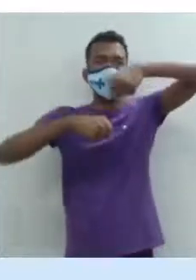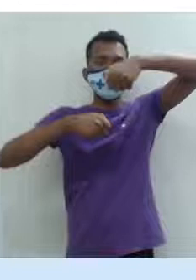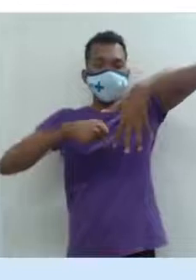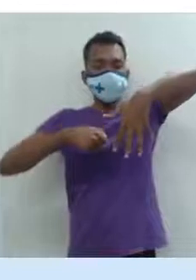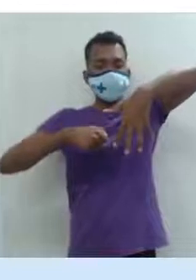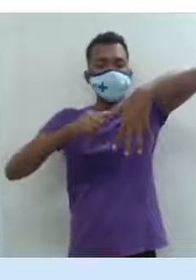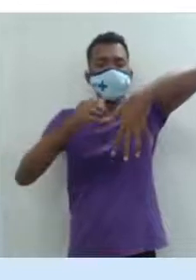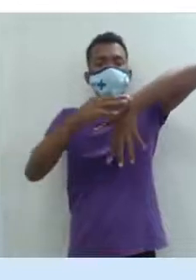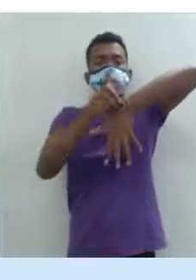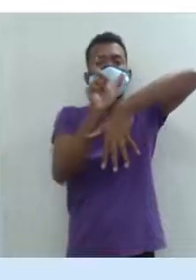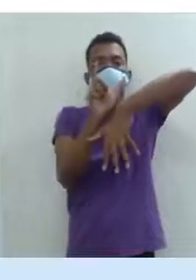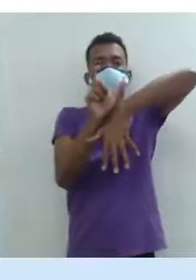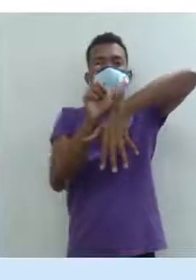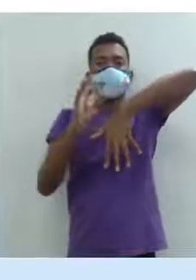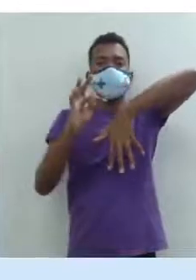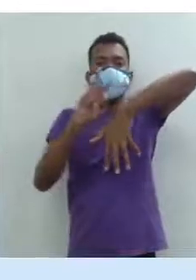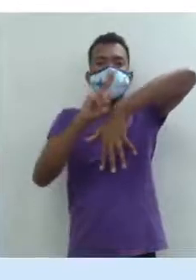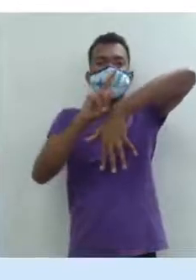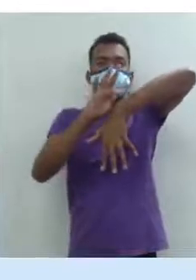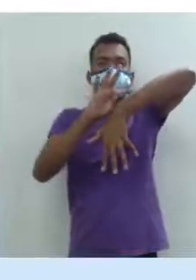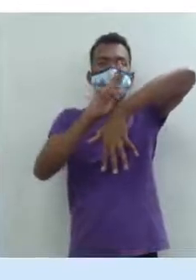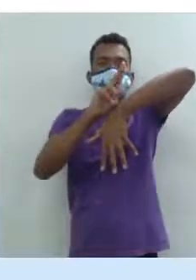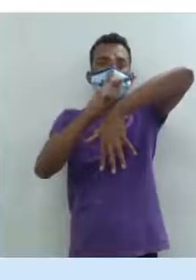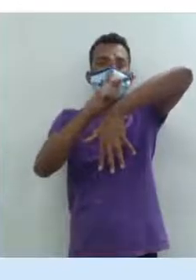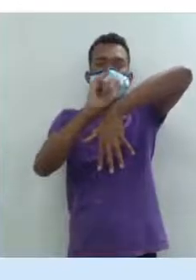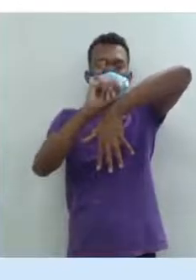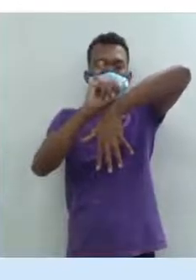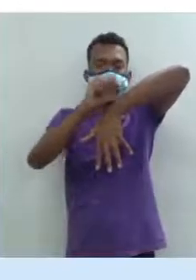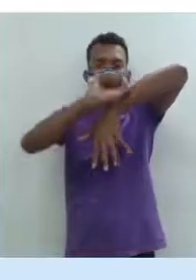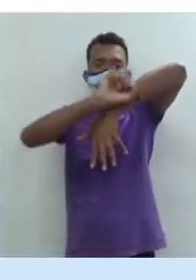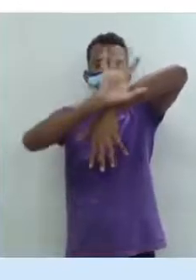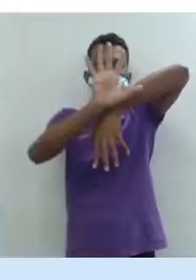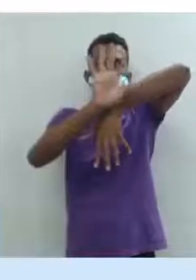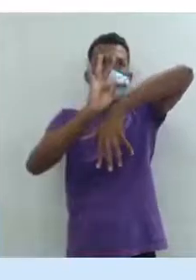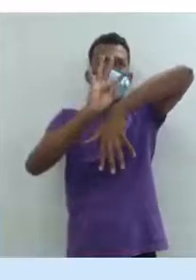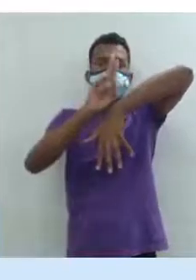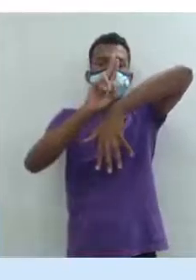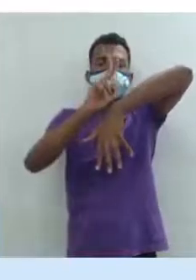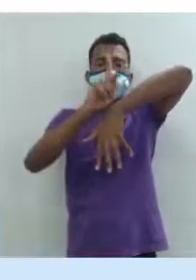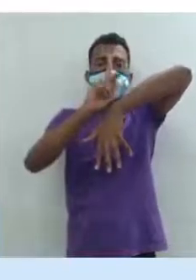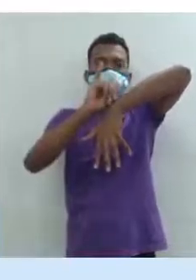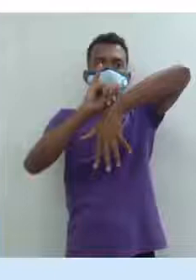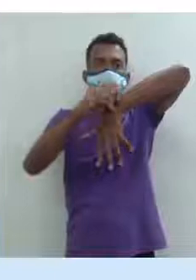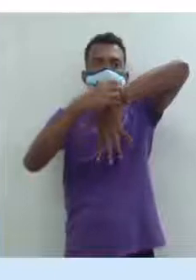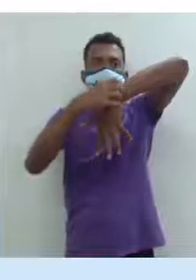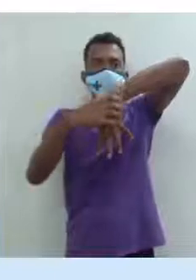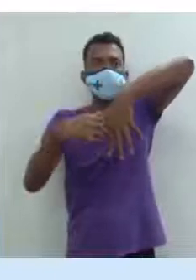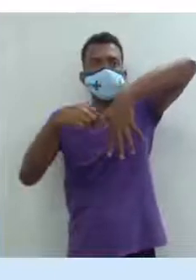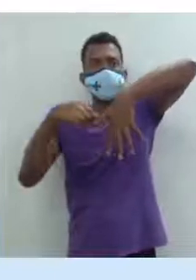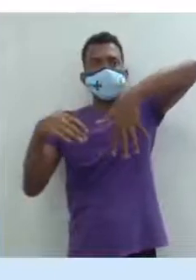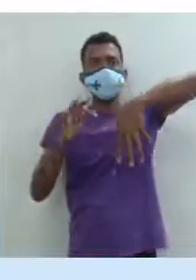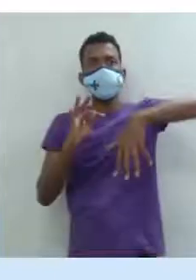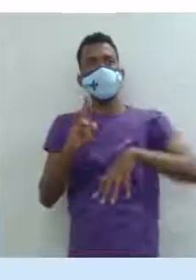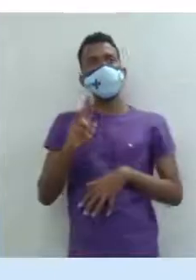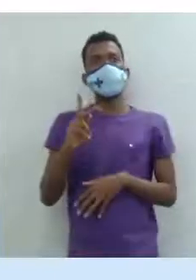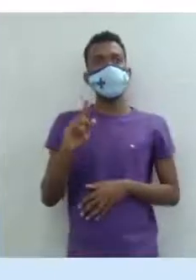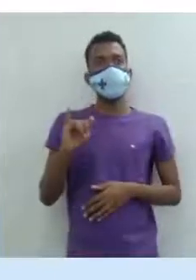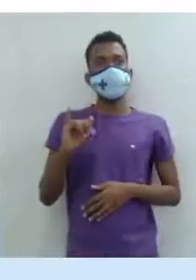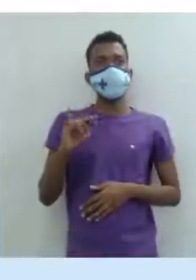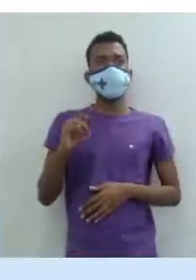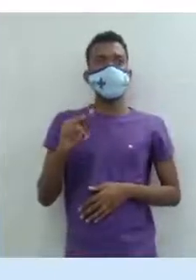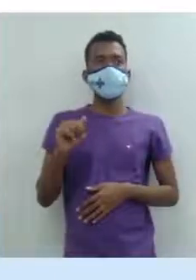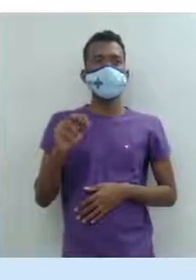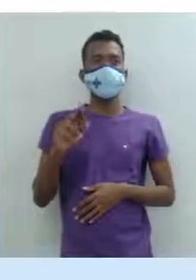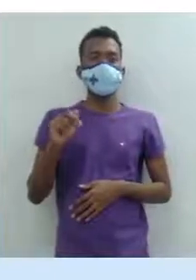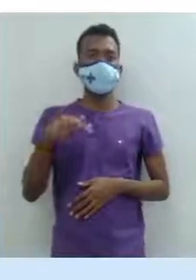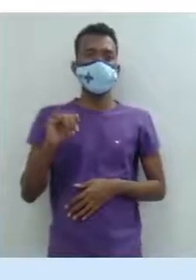tronco tupi, é isso. Então, aí você vai ter, na realidade, o tupi-guarani, é isso. Dentro